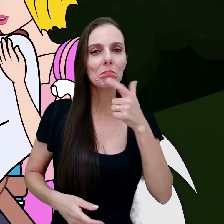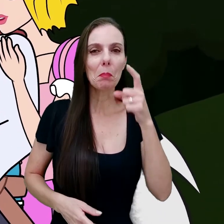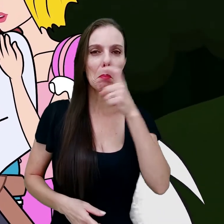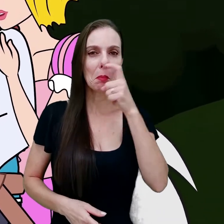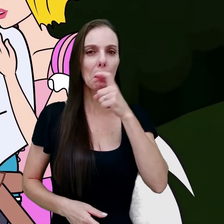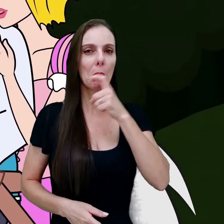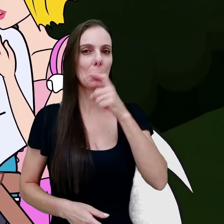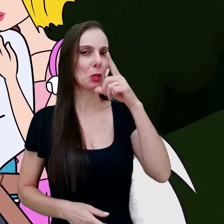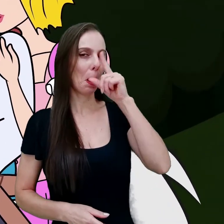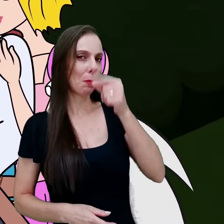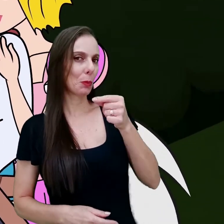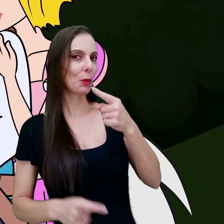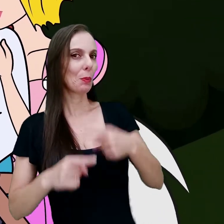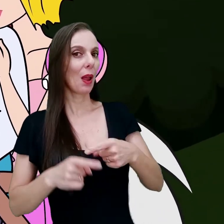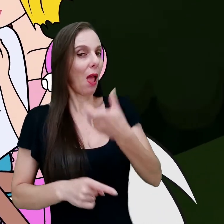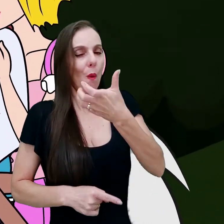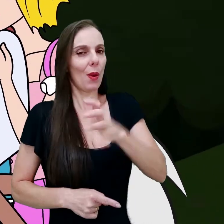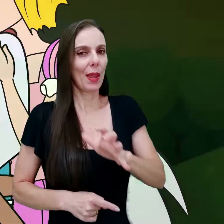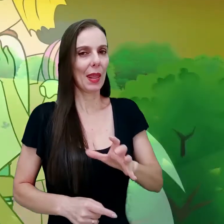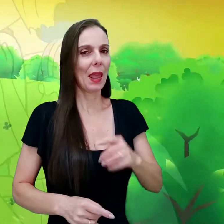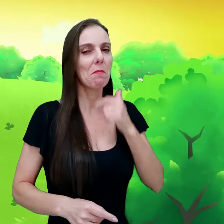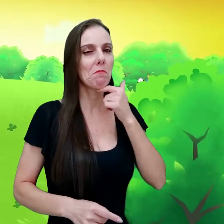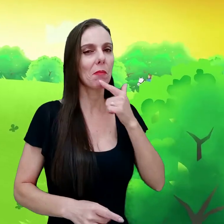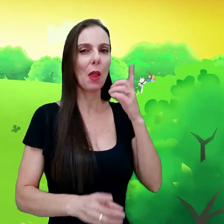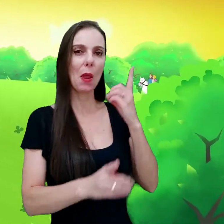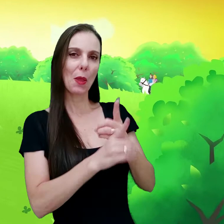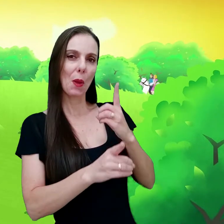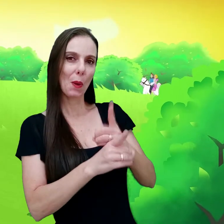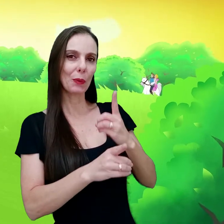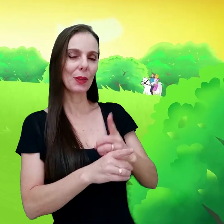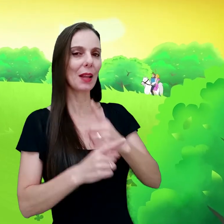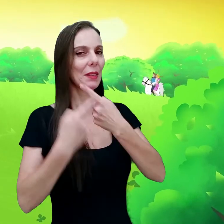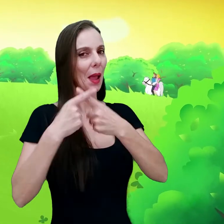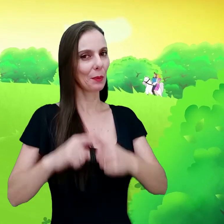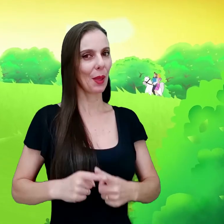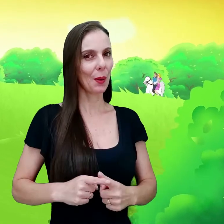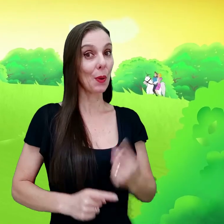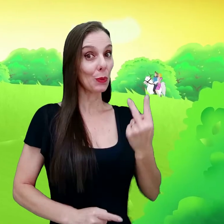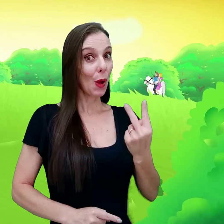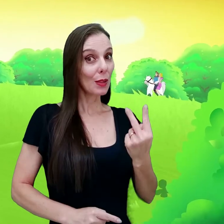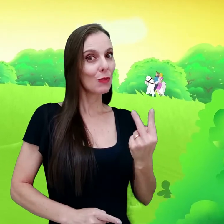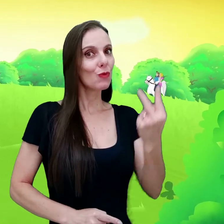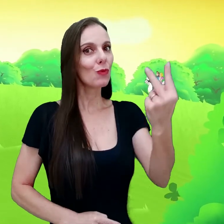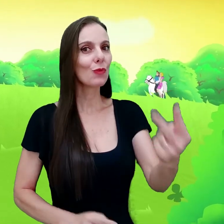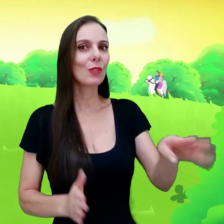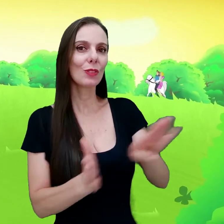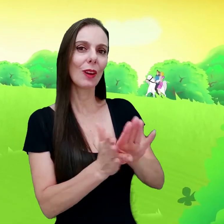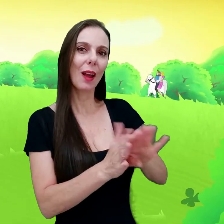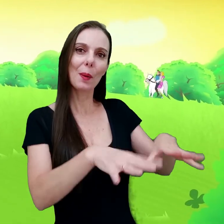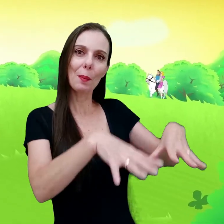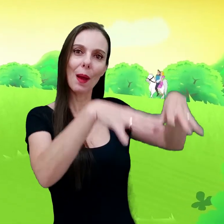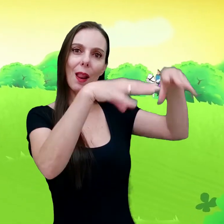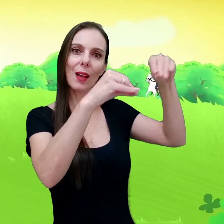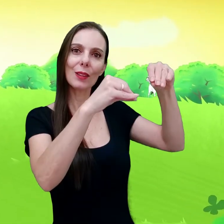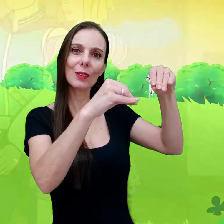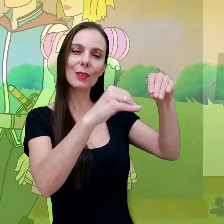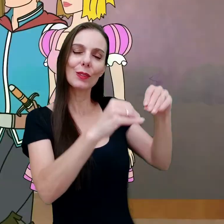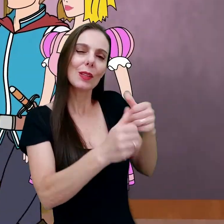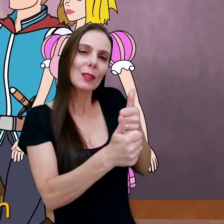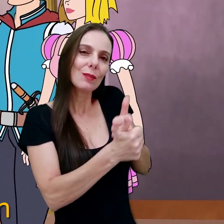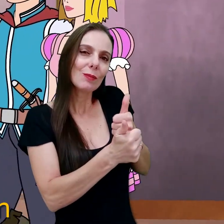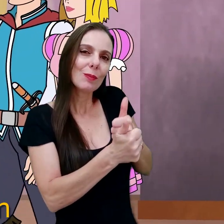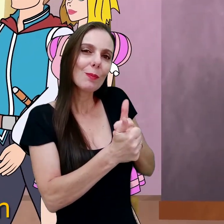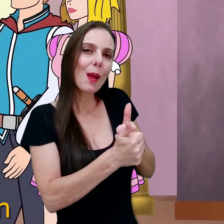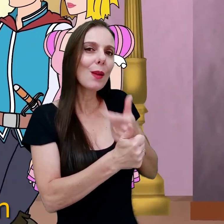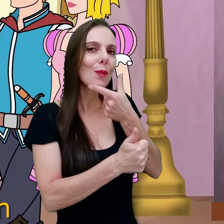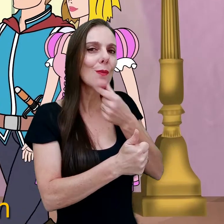inventado, porque ela não queria que ninguém encontrasse Rapunzel. Rapunzel e o príncipe finalmente chegaram ao palácio.